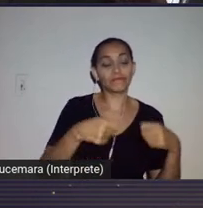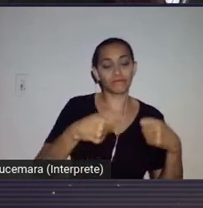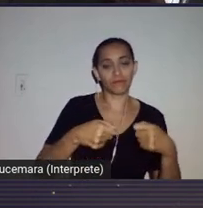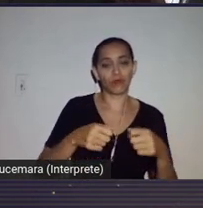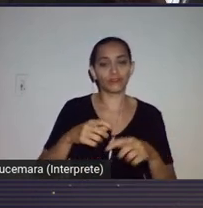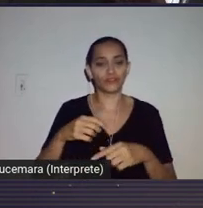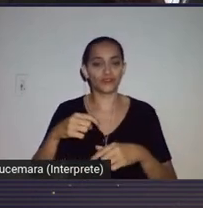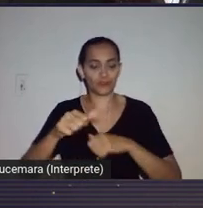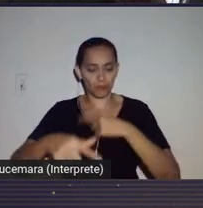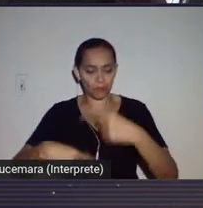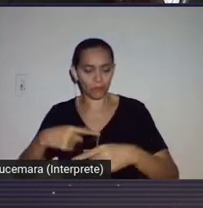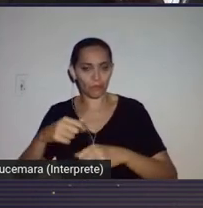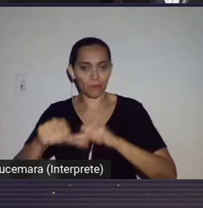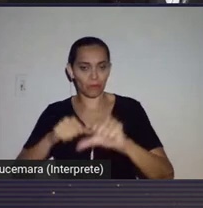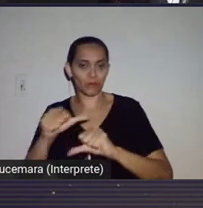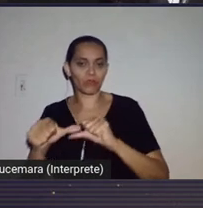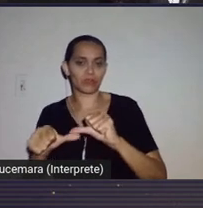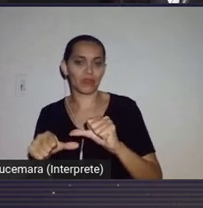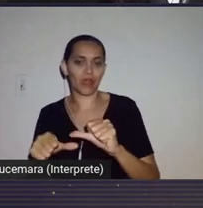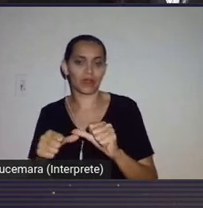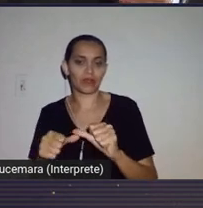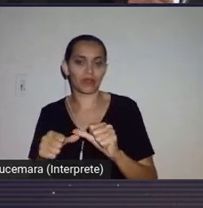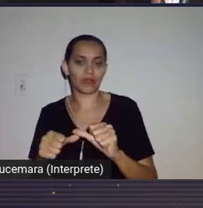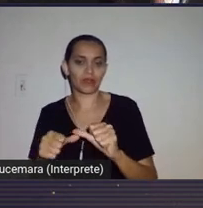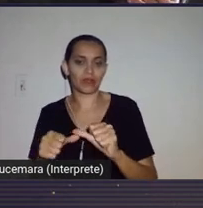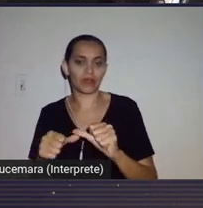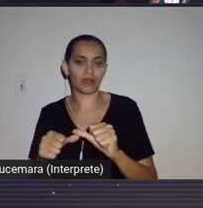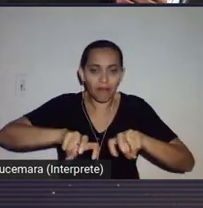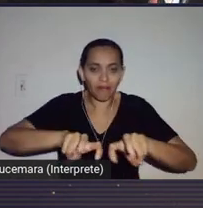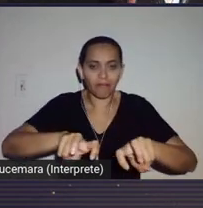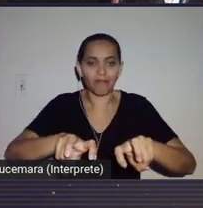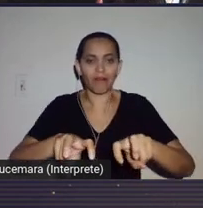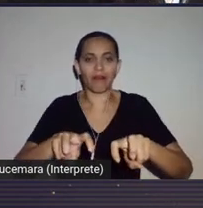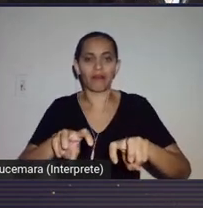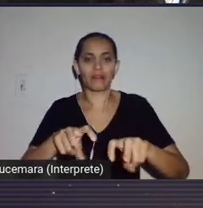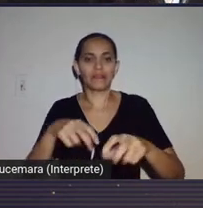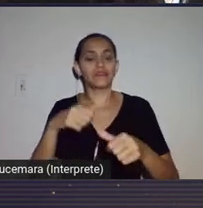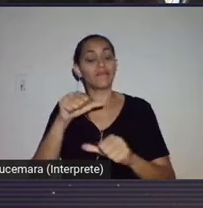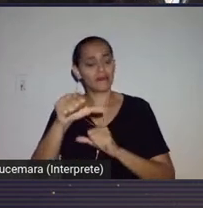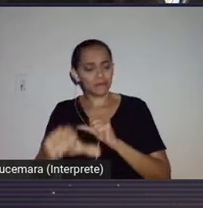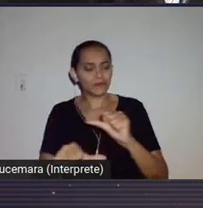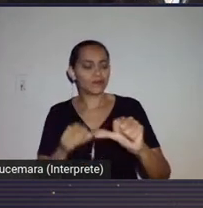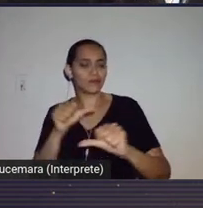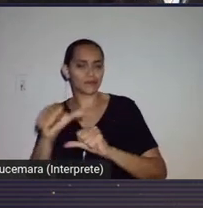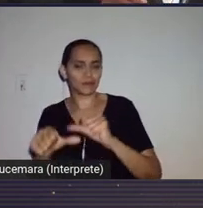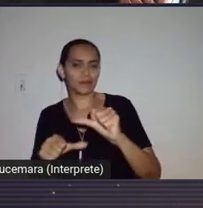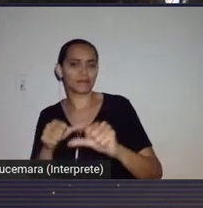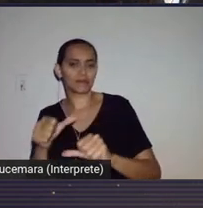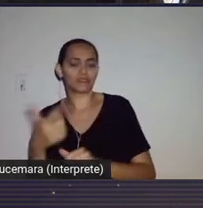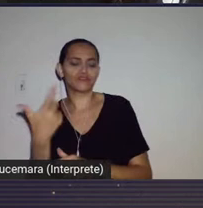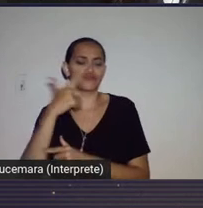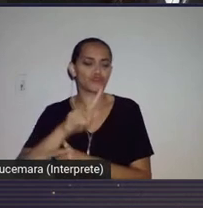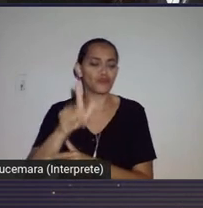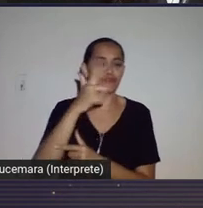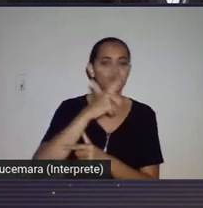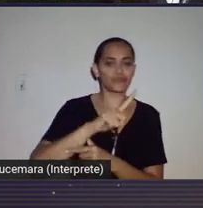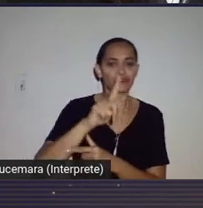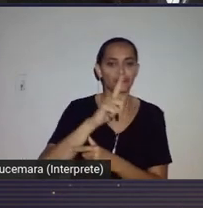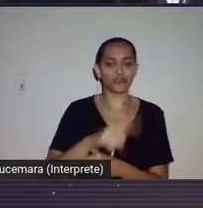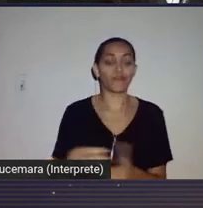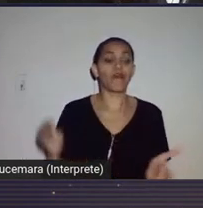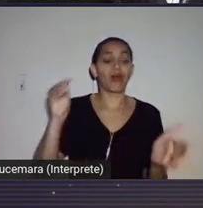a gente analisa os resultados dos experimentos e meio que repete esse ciclo algumas vezes até chegar a alguma conclusão